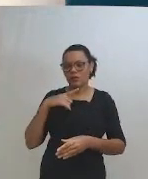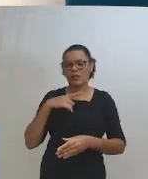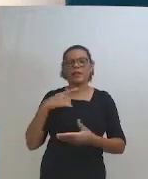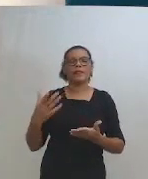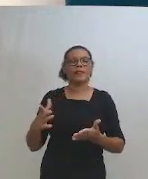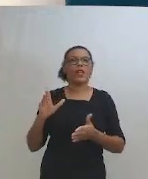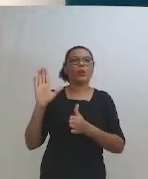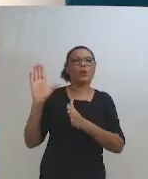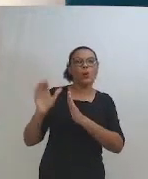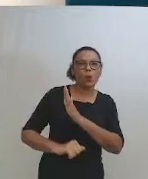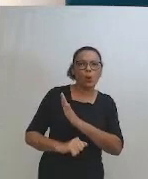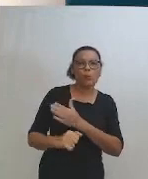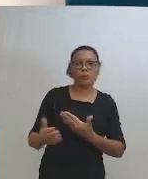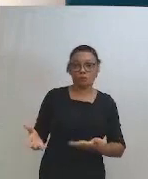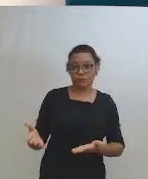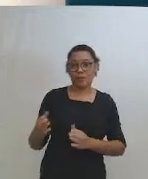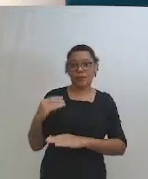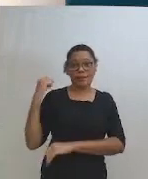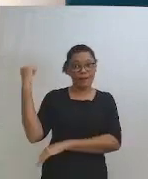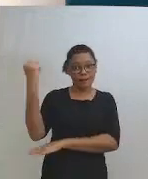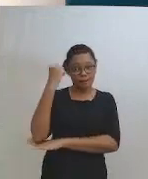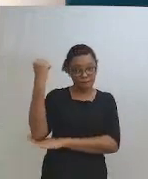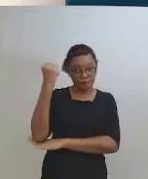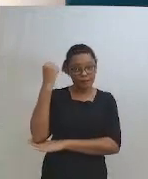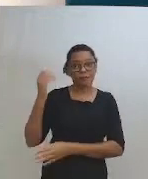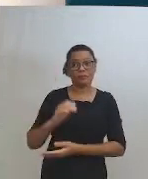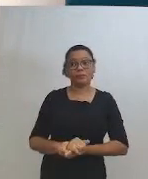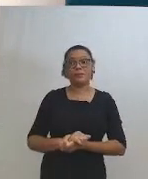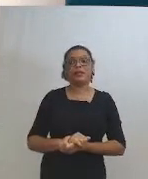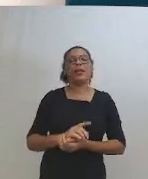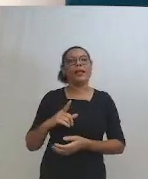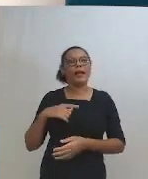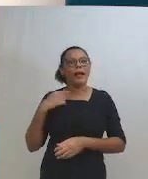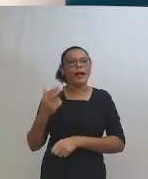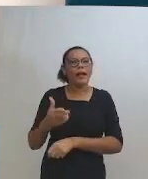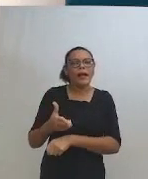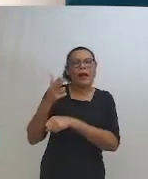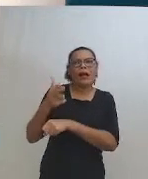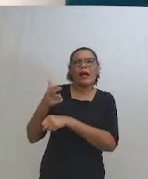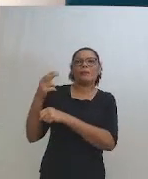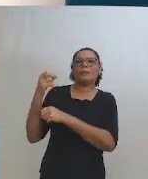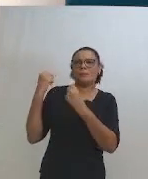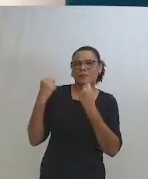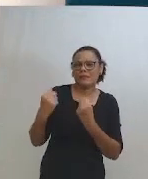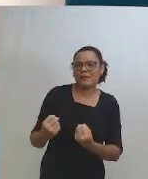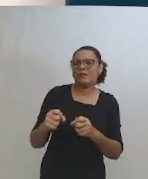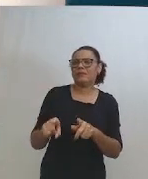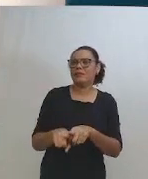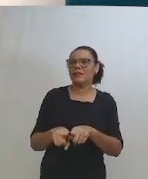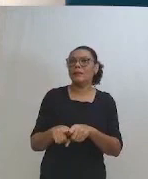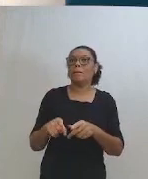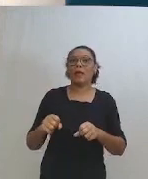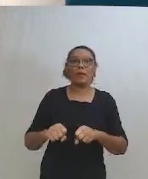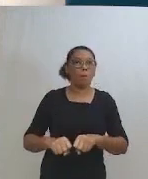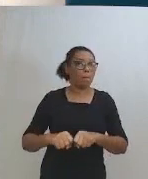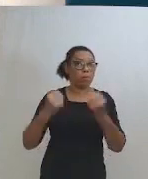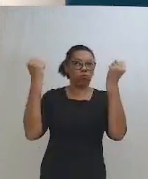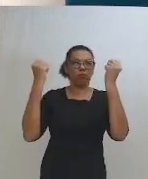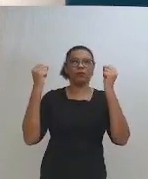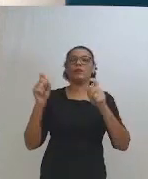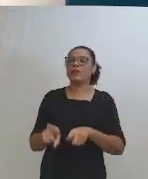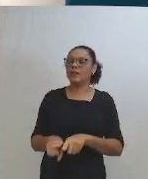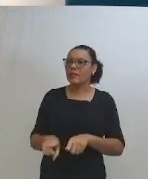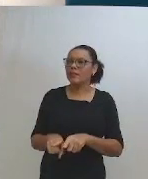altíssima gravidade. Armamento pesado, explosivos, inclusive consumaram o furto,